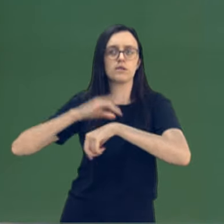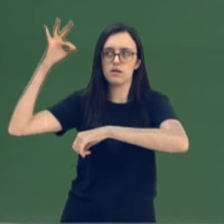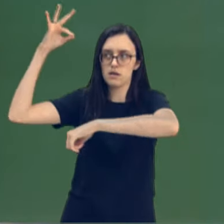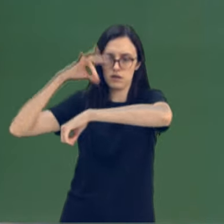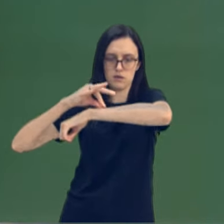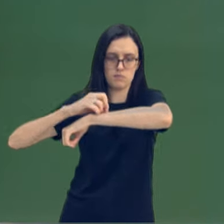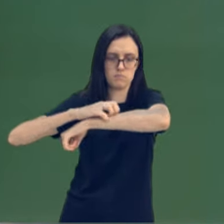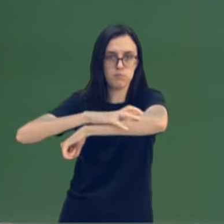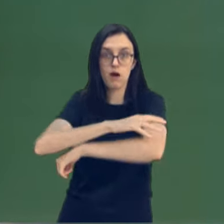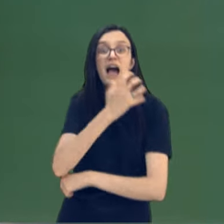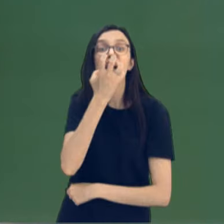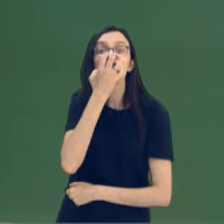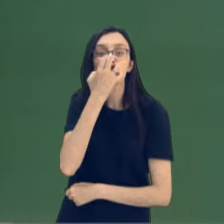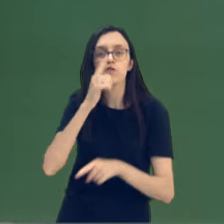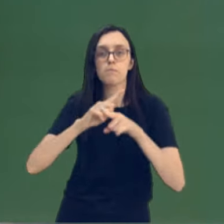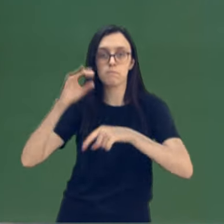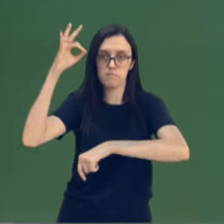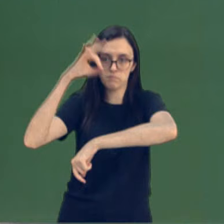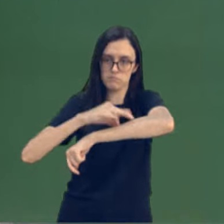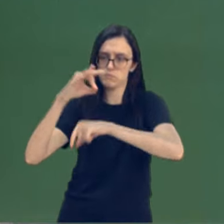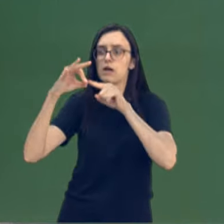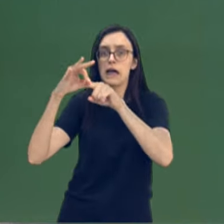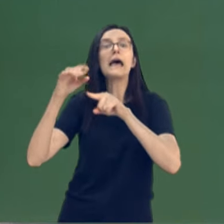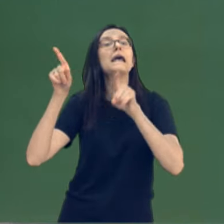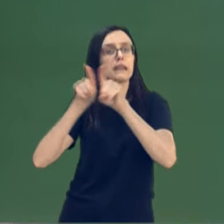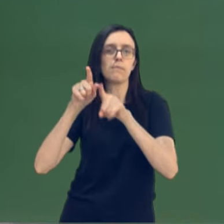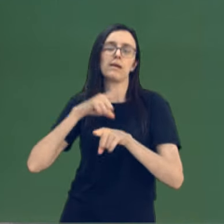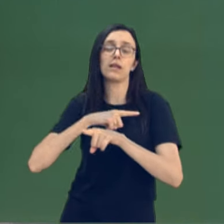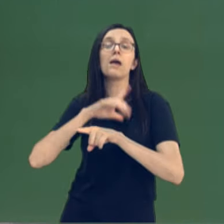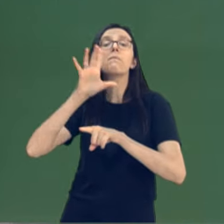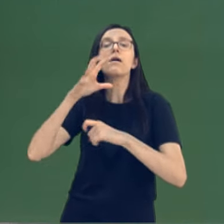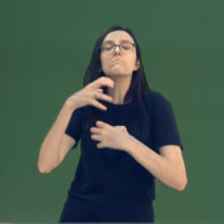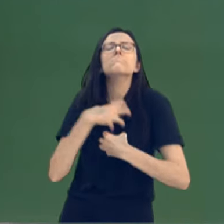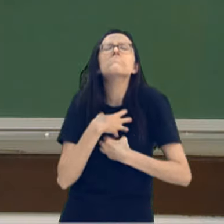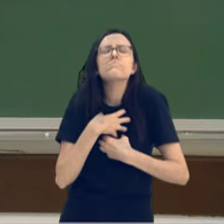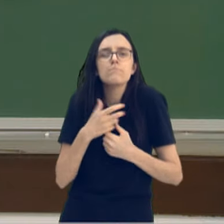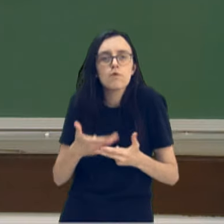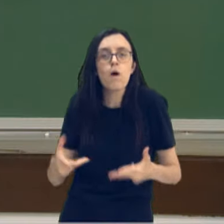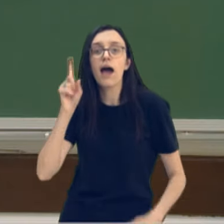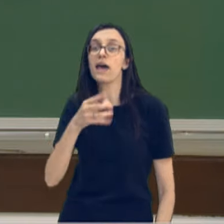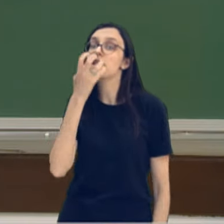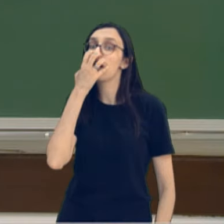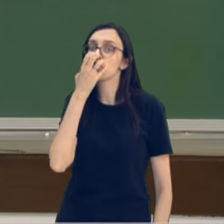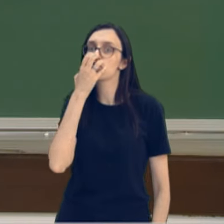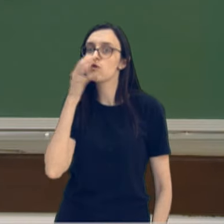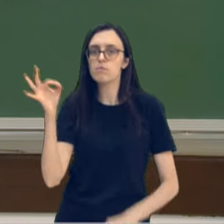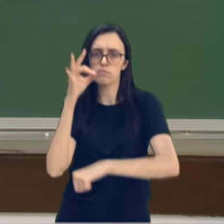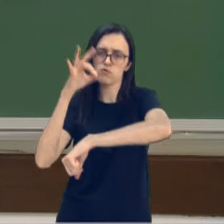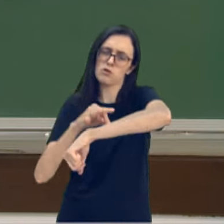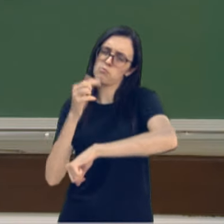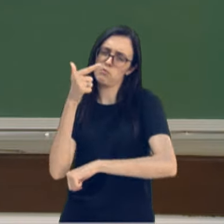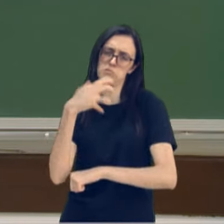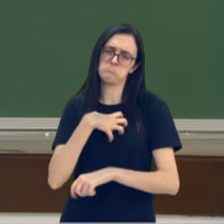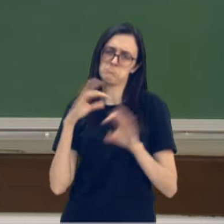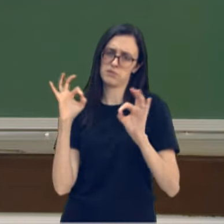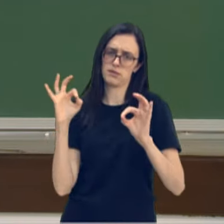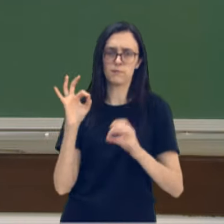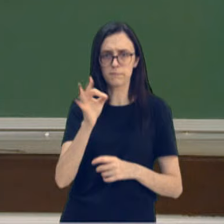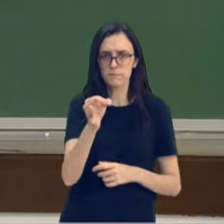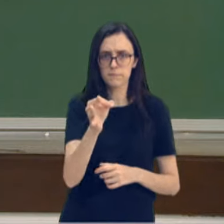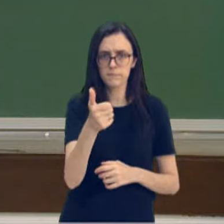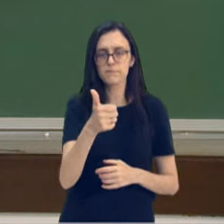diferença é que quem vai ter sintomas da dengue seria o cachorro. O mosquito não tem sintomas.